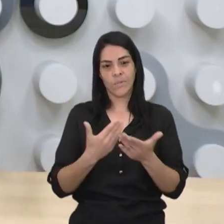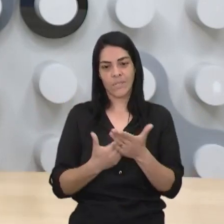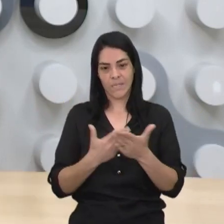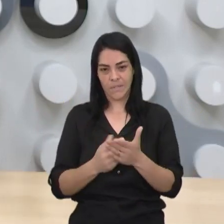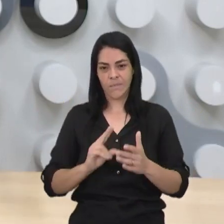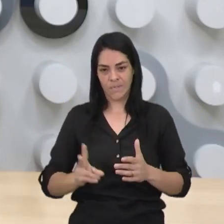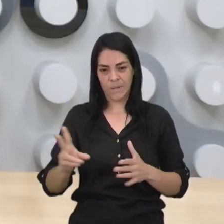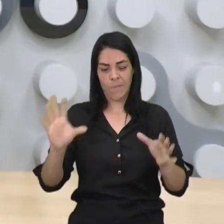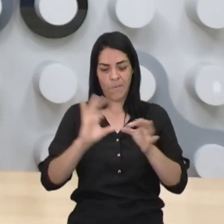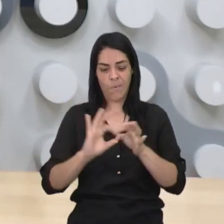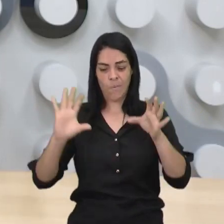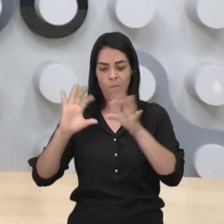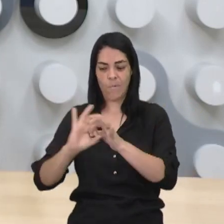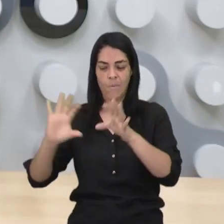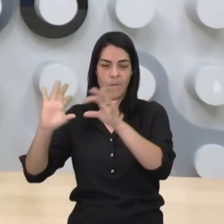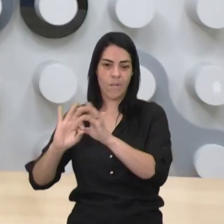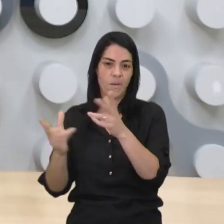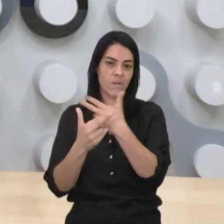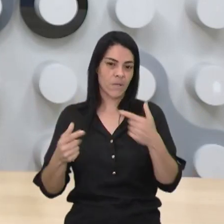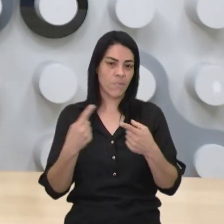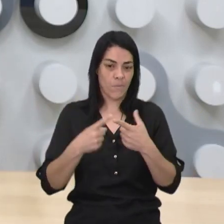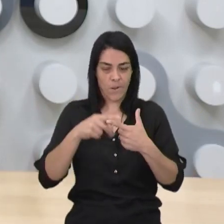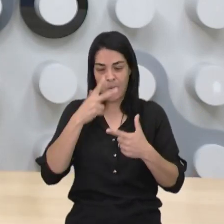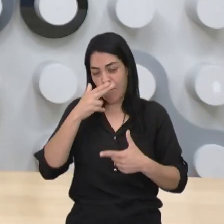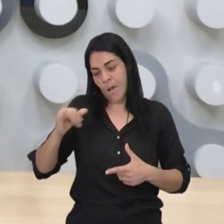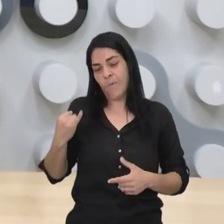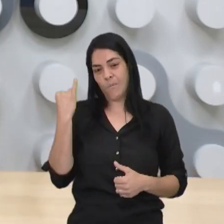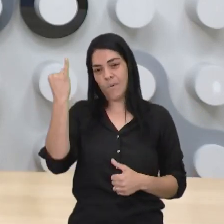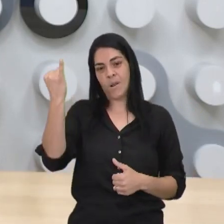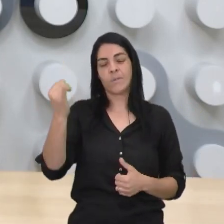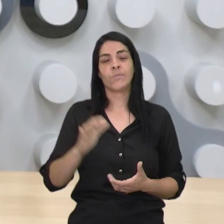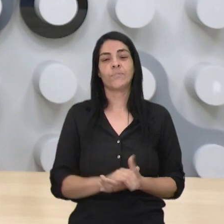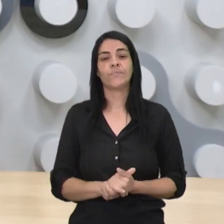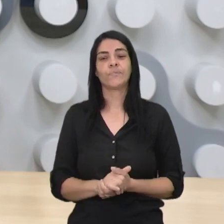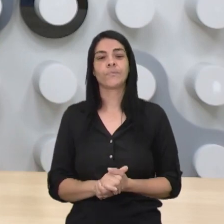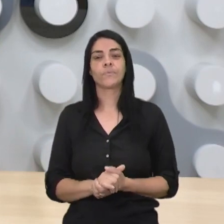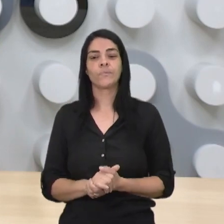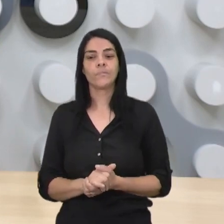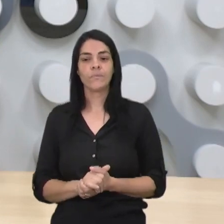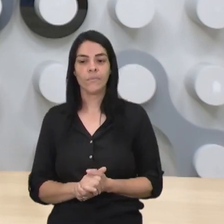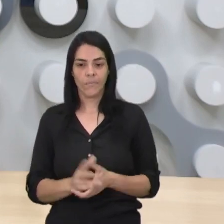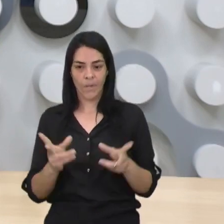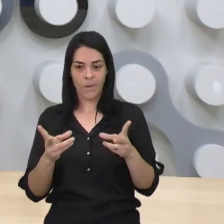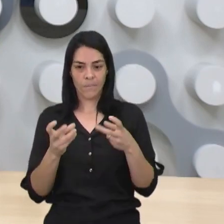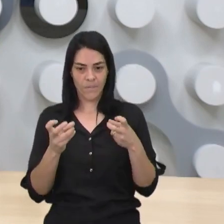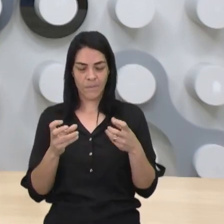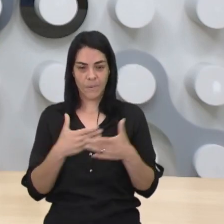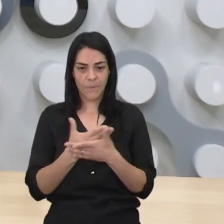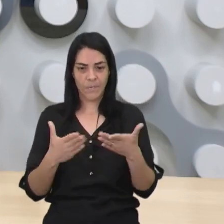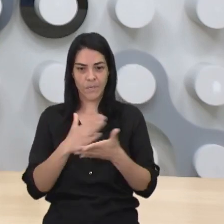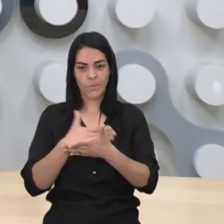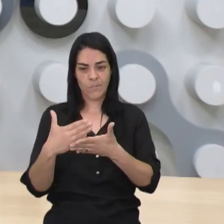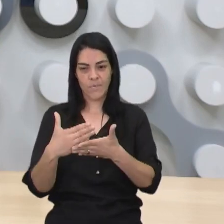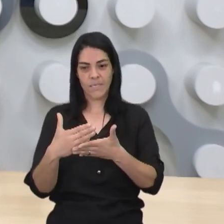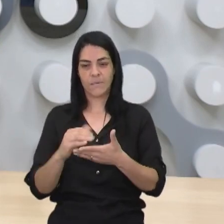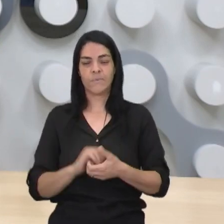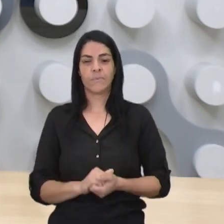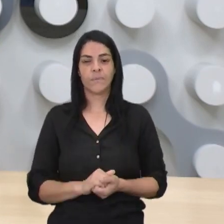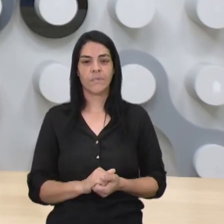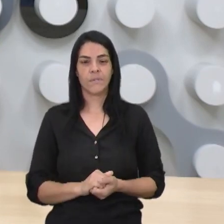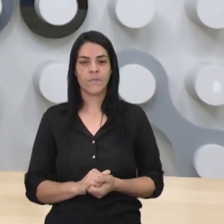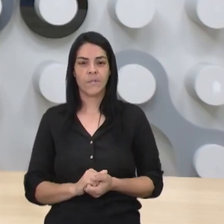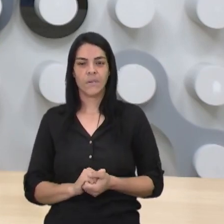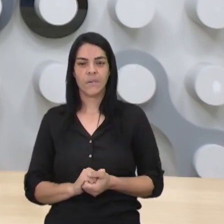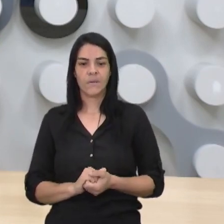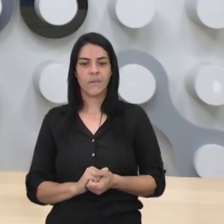sempre tô linkando uma coisa com a outra, porque eu acho importante. Bom, visto isso, a gente começou lá, que quando